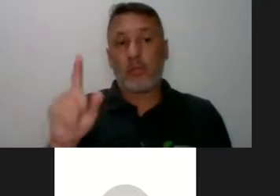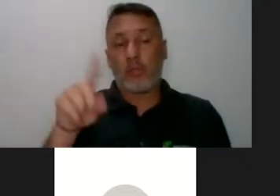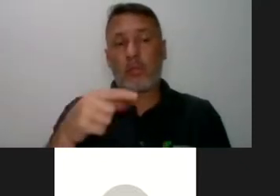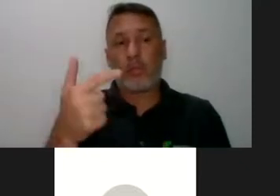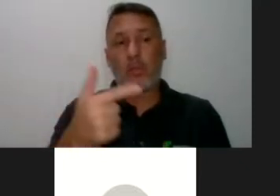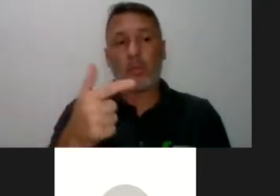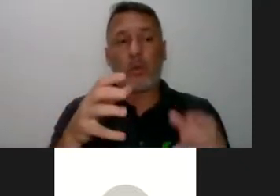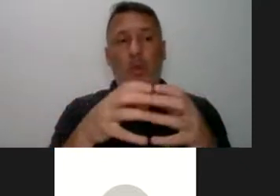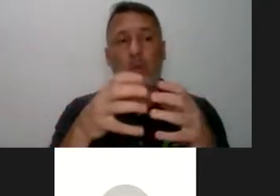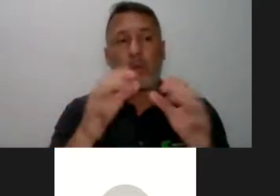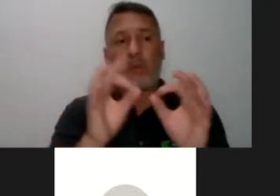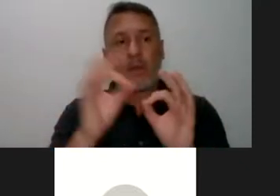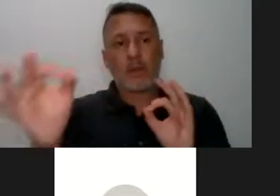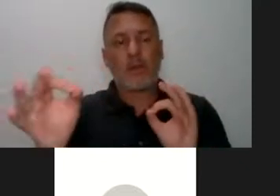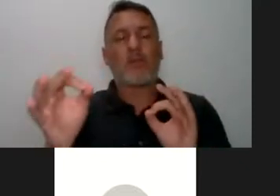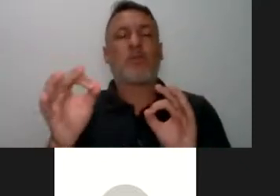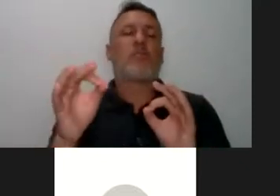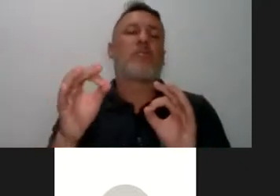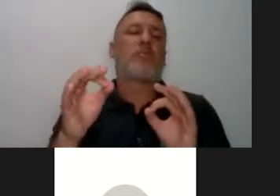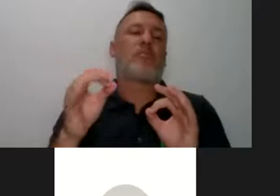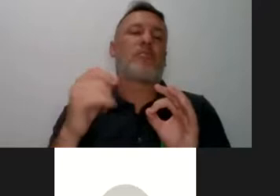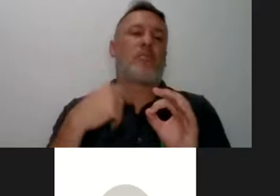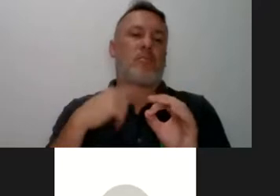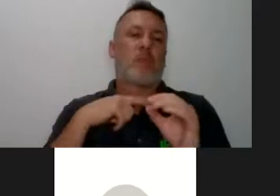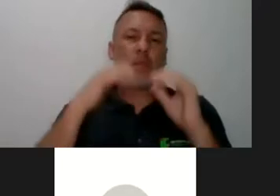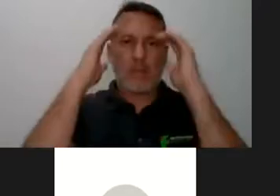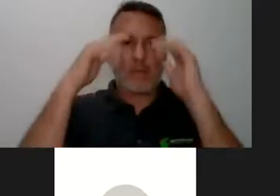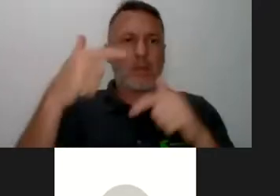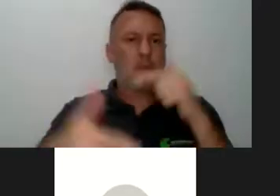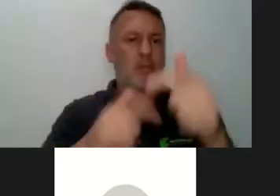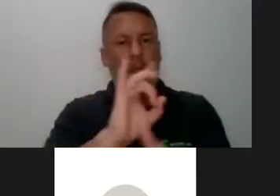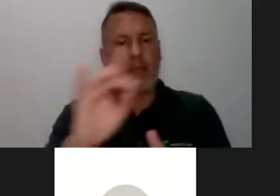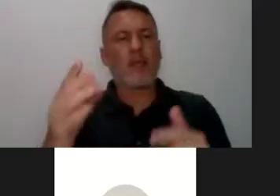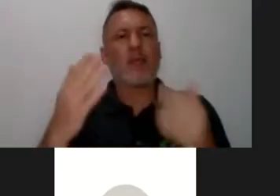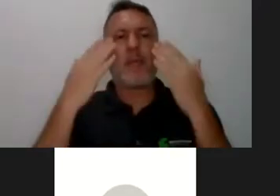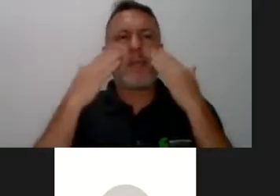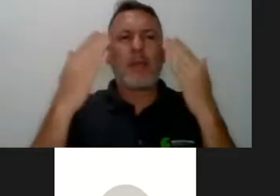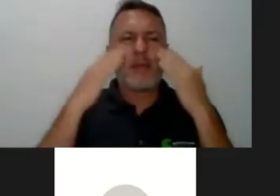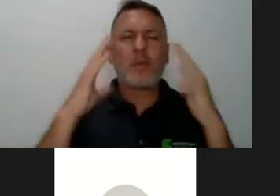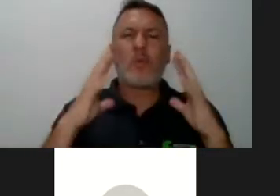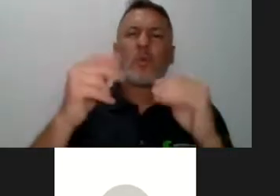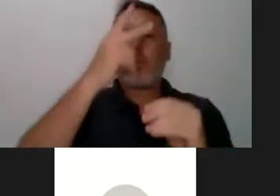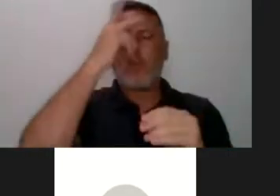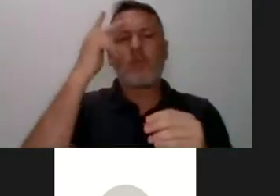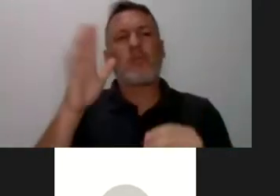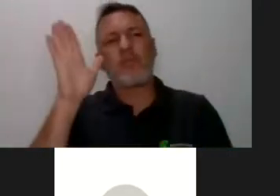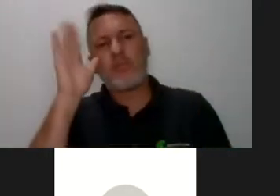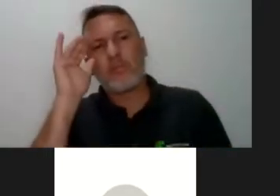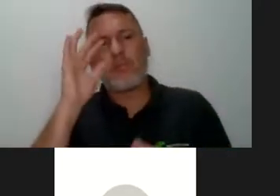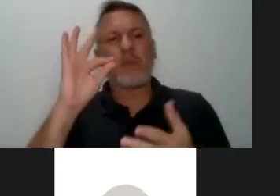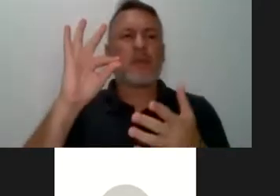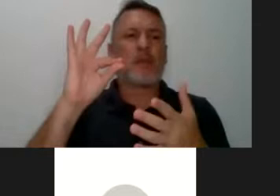de extensão, um grande carinho que eu tenho pelo trabalho de vocês, a todas as pessoas que apresentaram trabalhos, que assistiram, que se